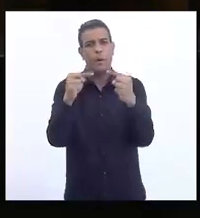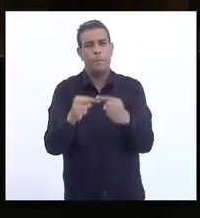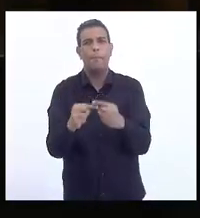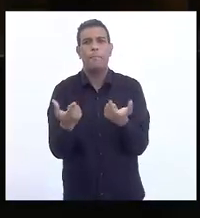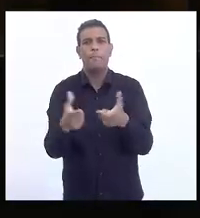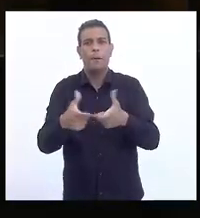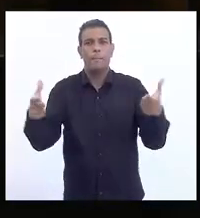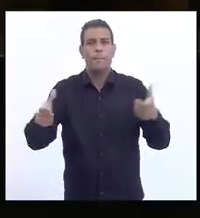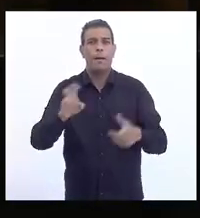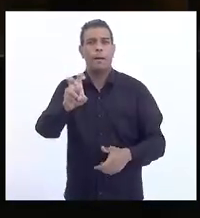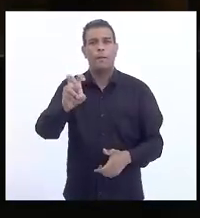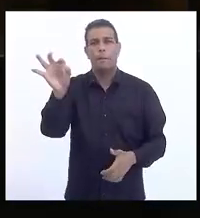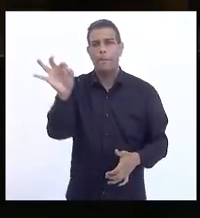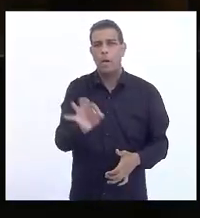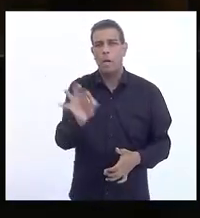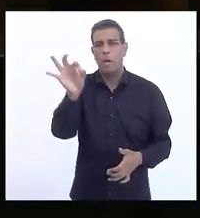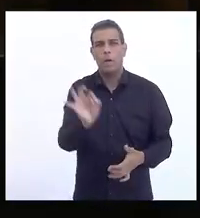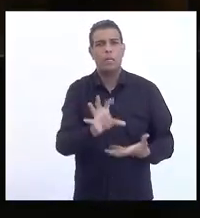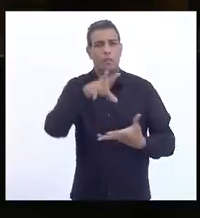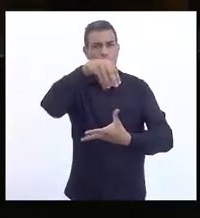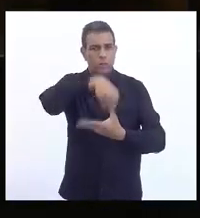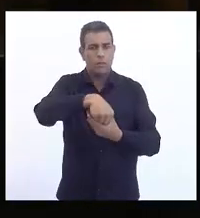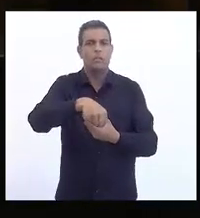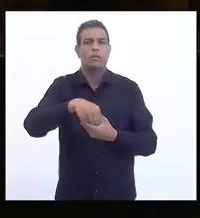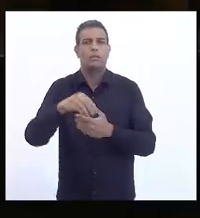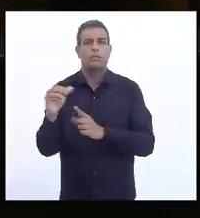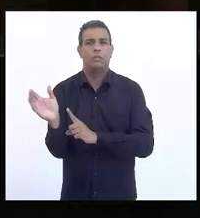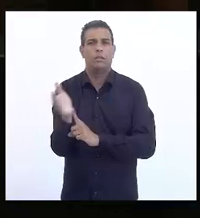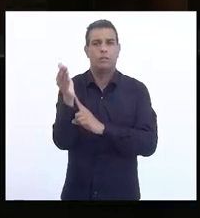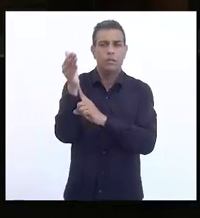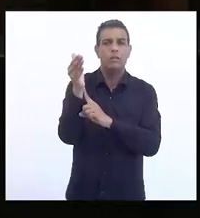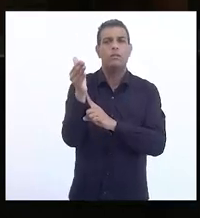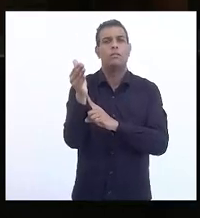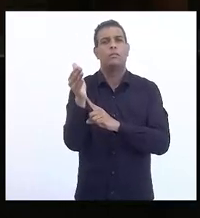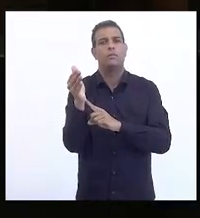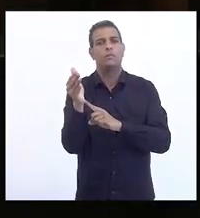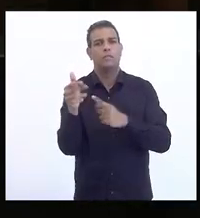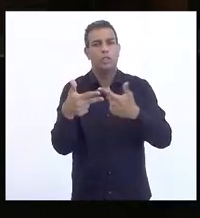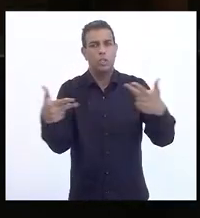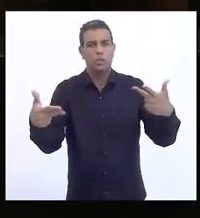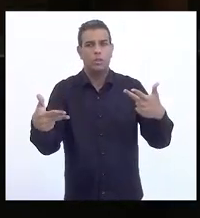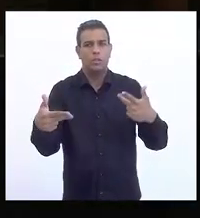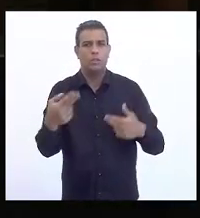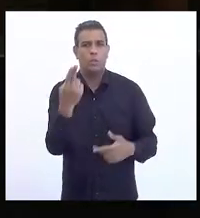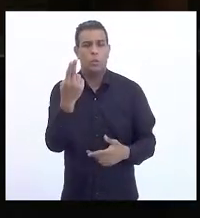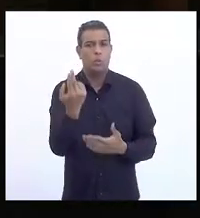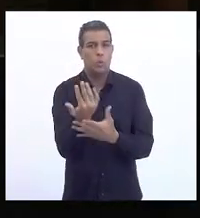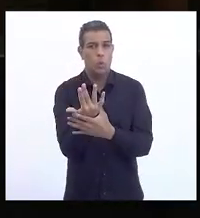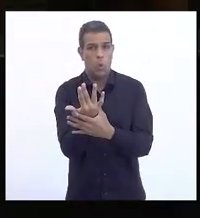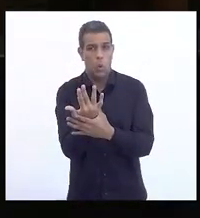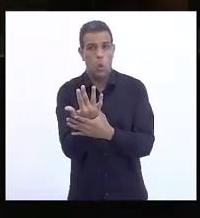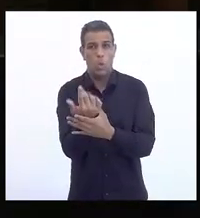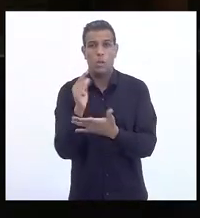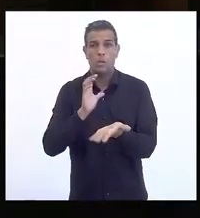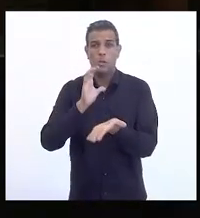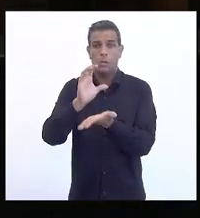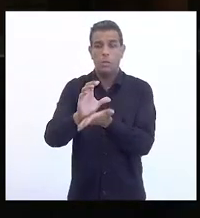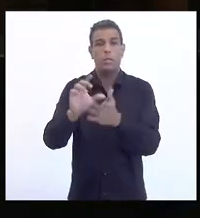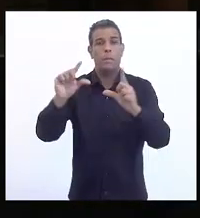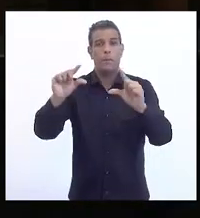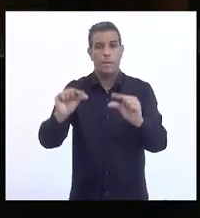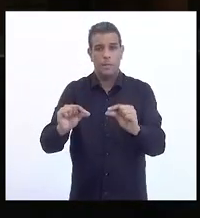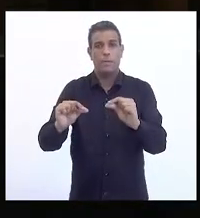de 5% na Secretaria de Ciência e Tecnologia, observamos que a UERJ terá um orçamento